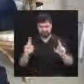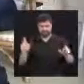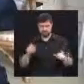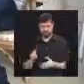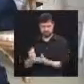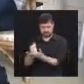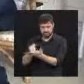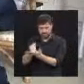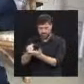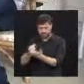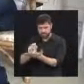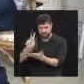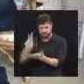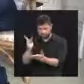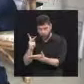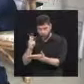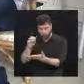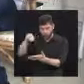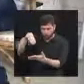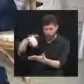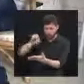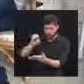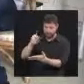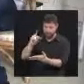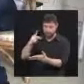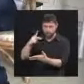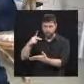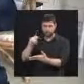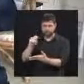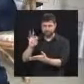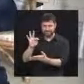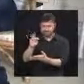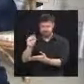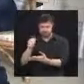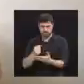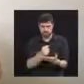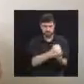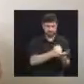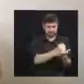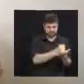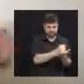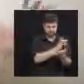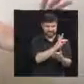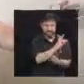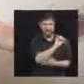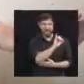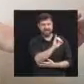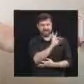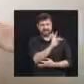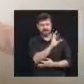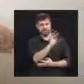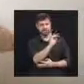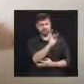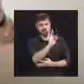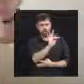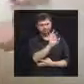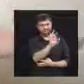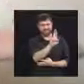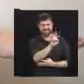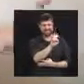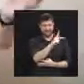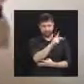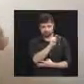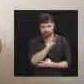opostas. Essa é a diferença entre uma ambas e a outra. Ambas agem. Uma age na parte emocional